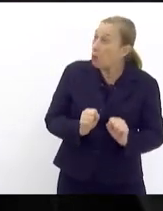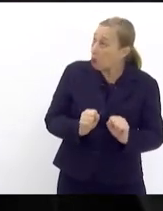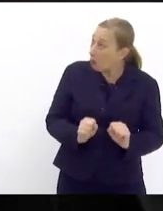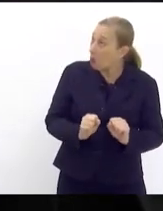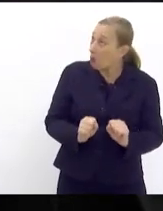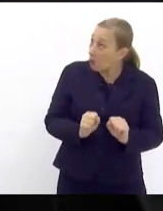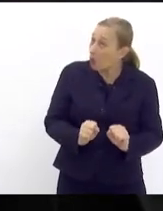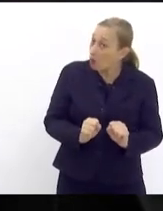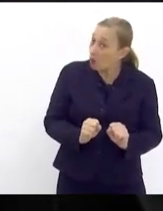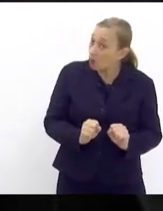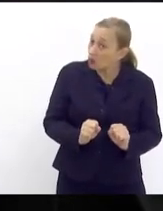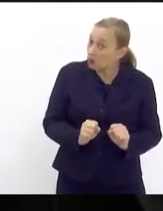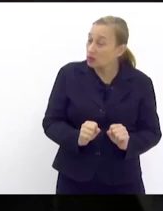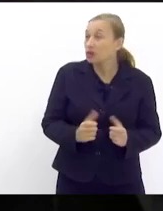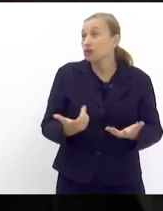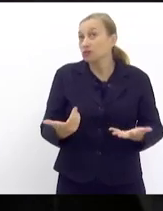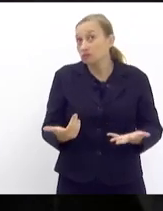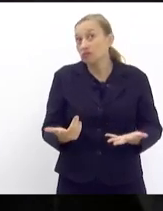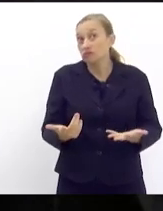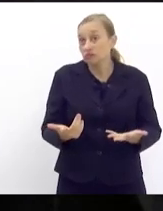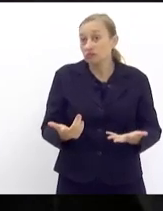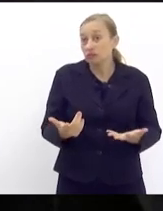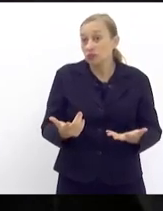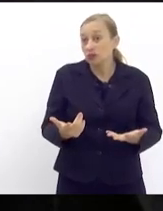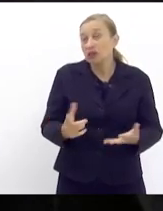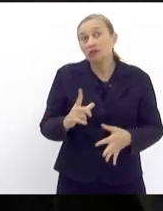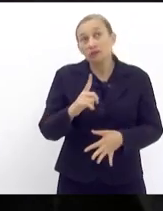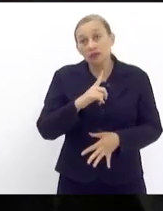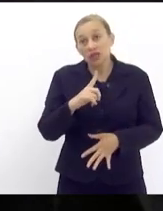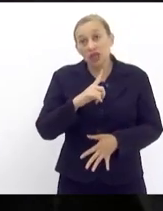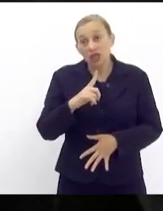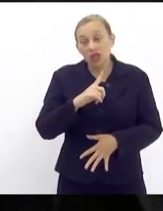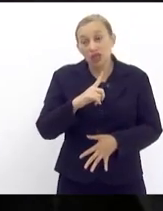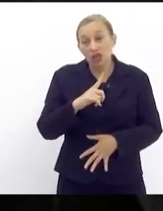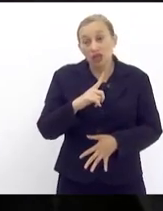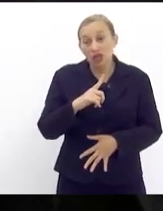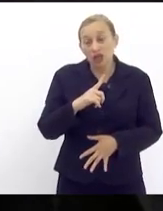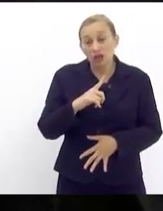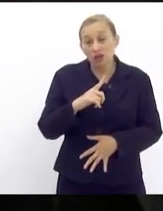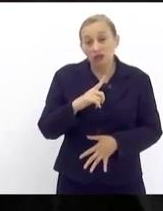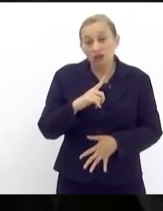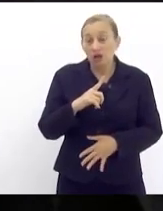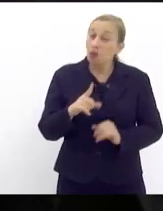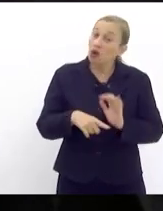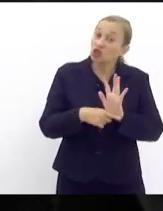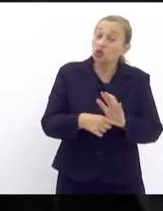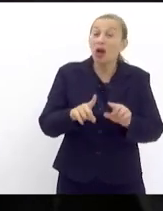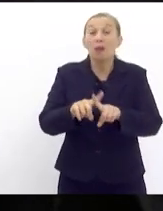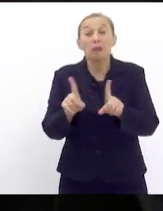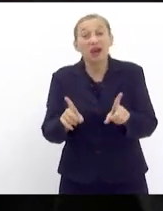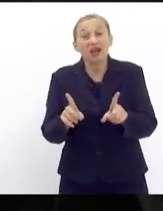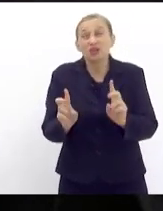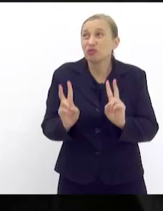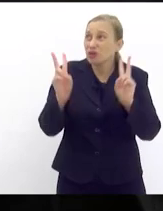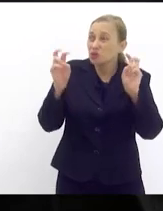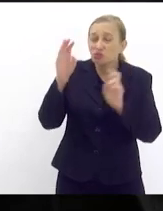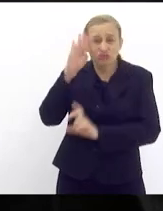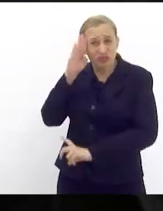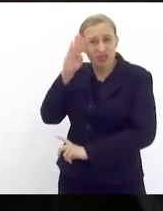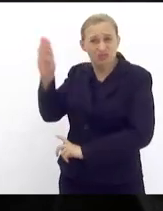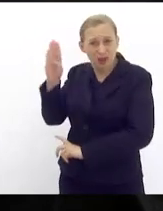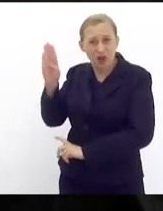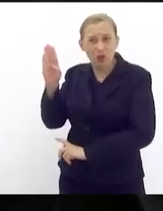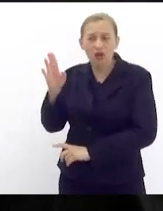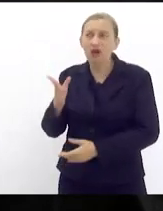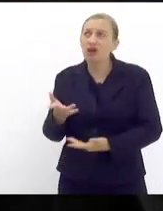por derivada segunda ter alguma inserção aí mas as questões fundamentais